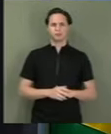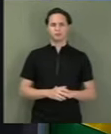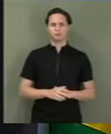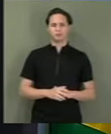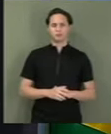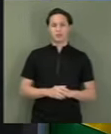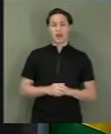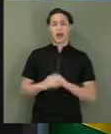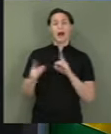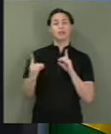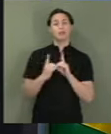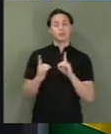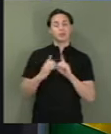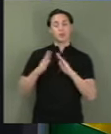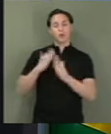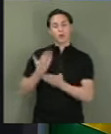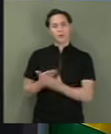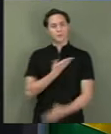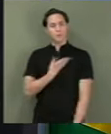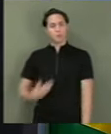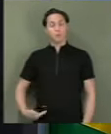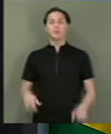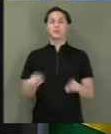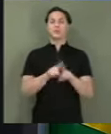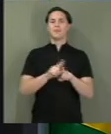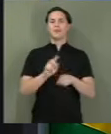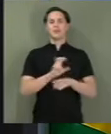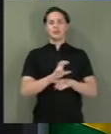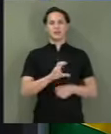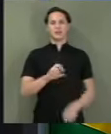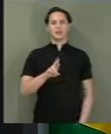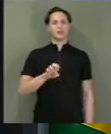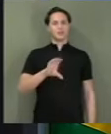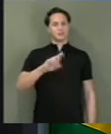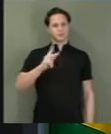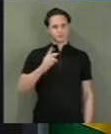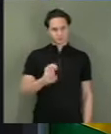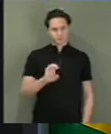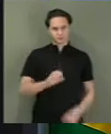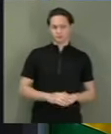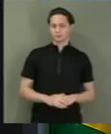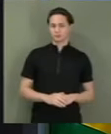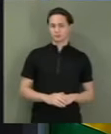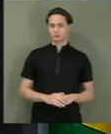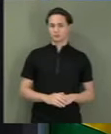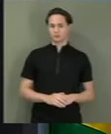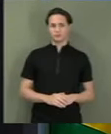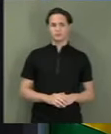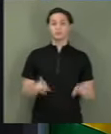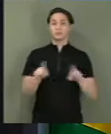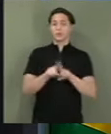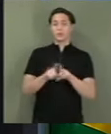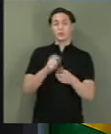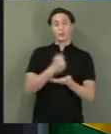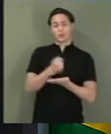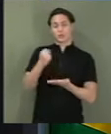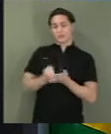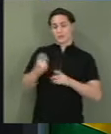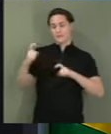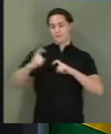colégios públicos e creches destinação de médicos e de recursos para